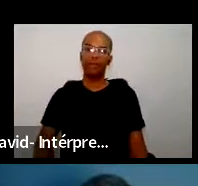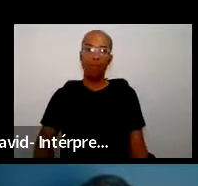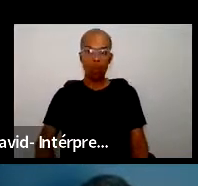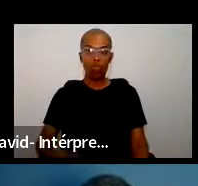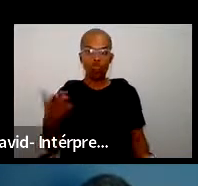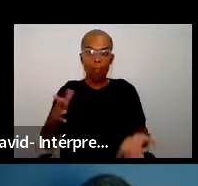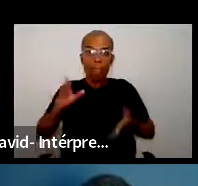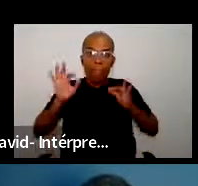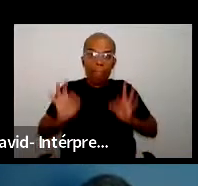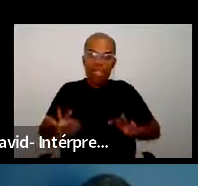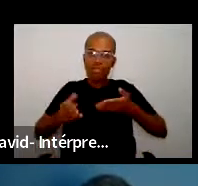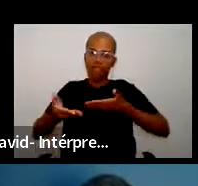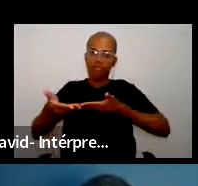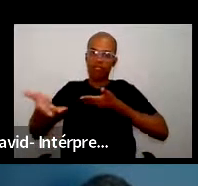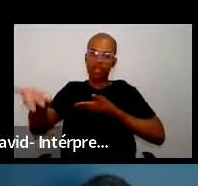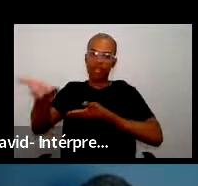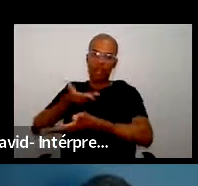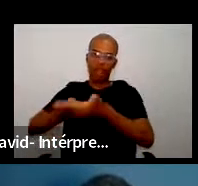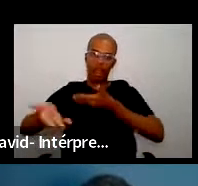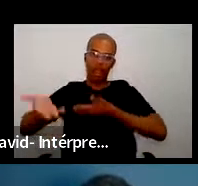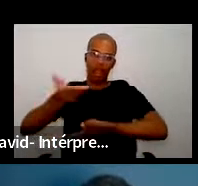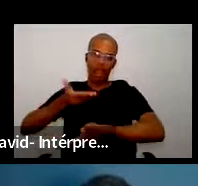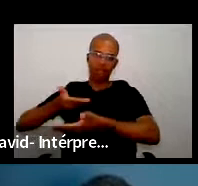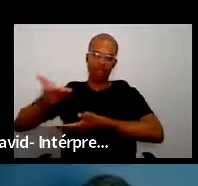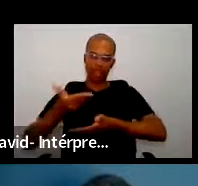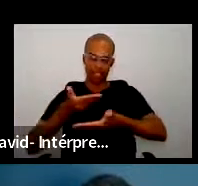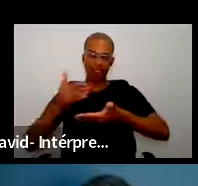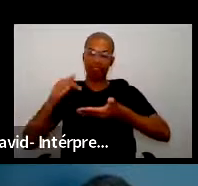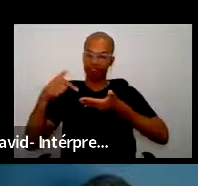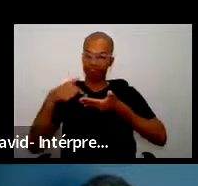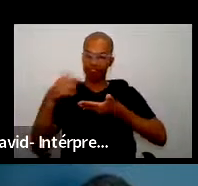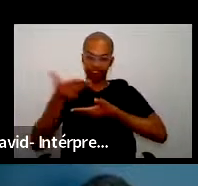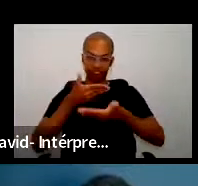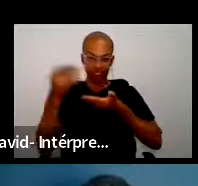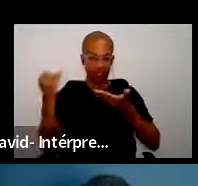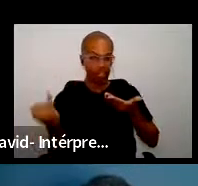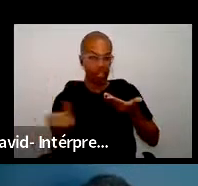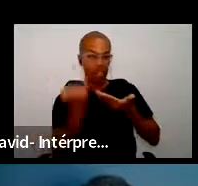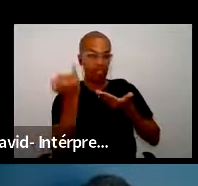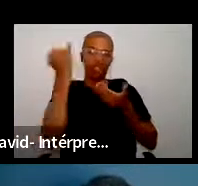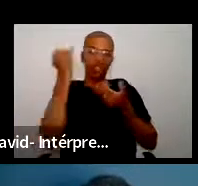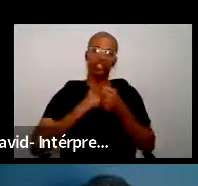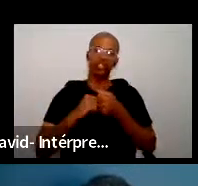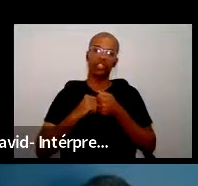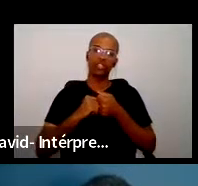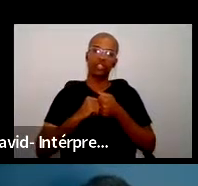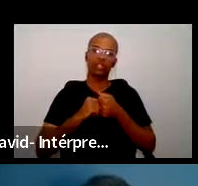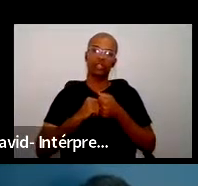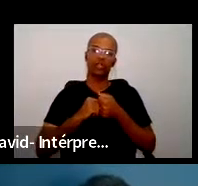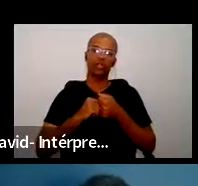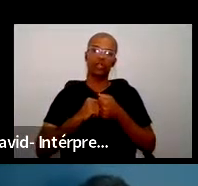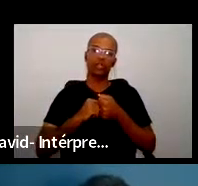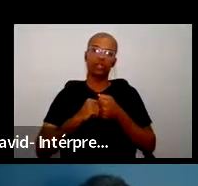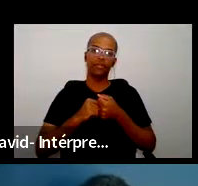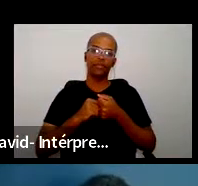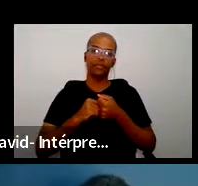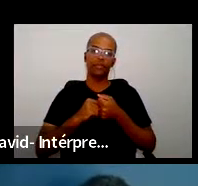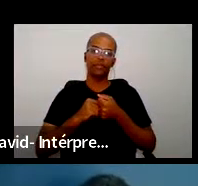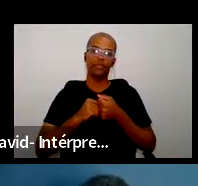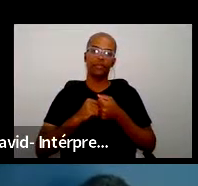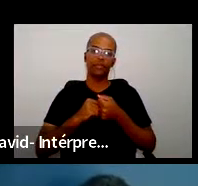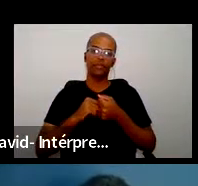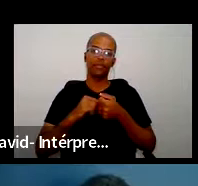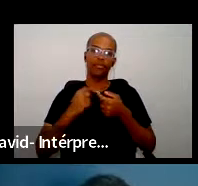interação, eu vejo a importância da interação. Hoje eu vejo na possibilidade que as pessoas têm de